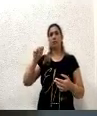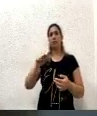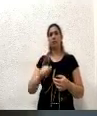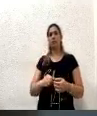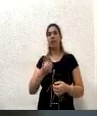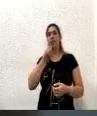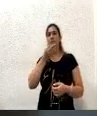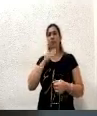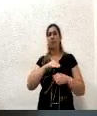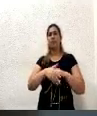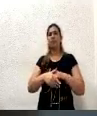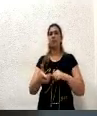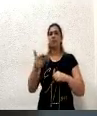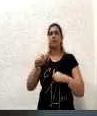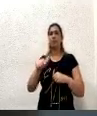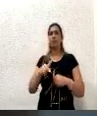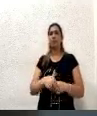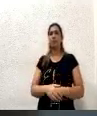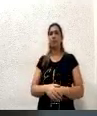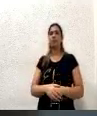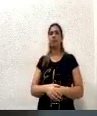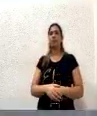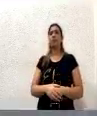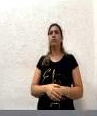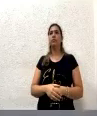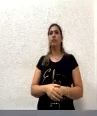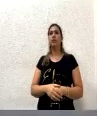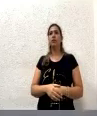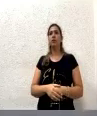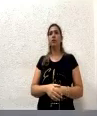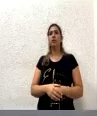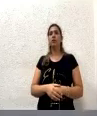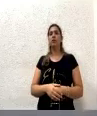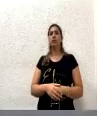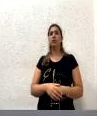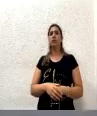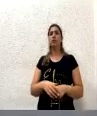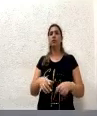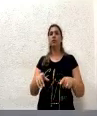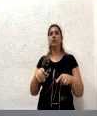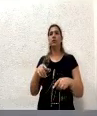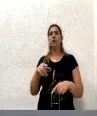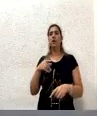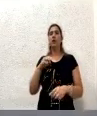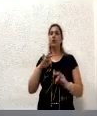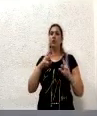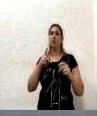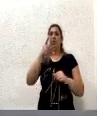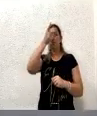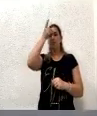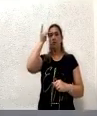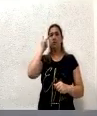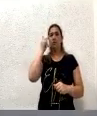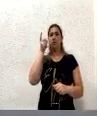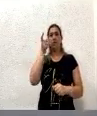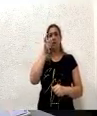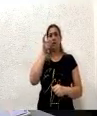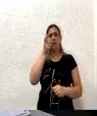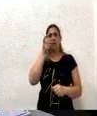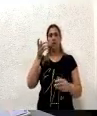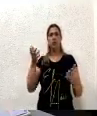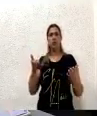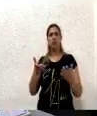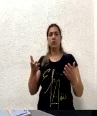Boa noite mais uma vez a todos os vereadores, ao público que nos acompanha pela Rádio Veracruz e pelos meios